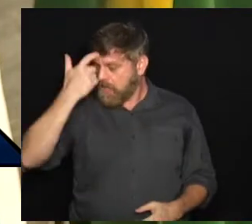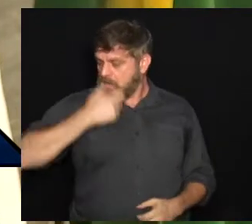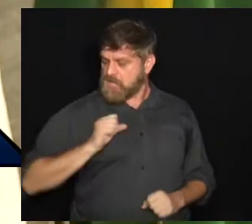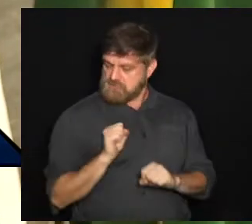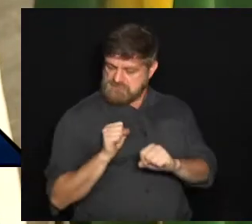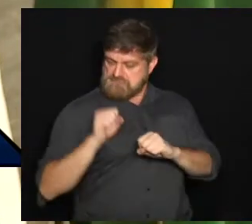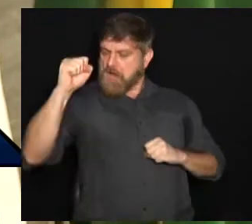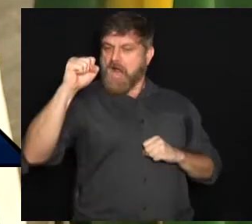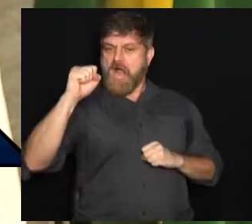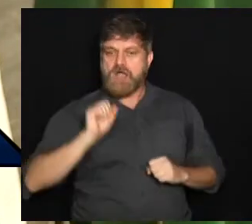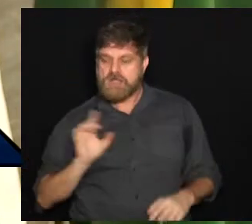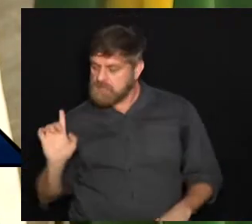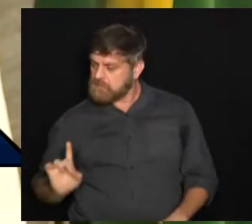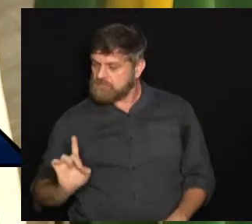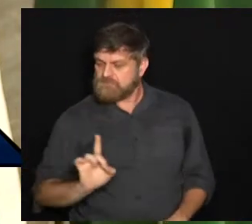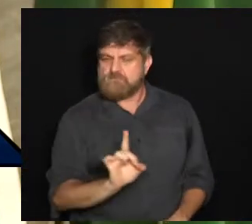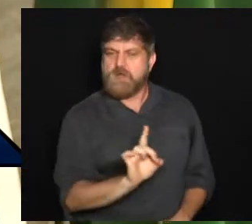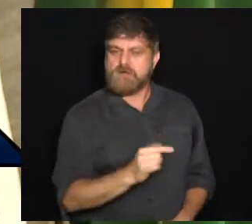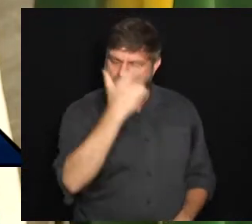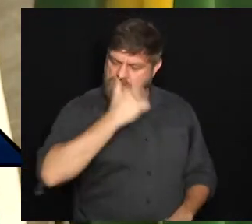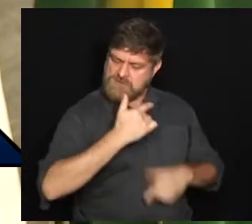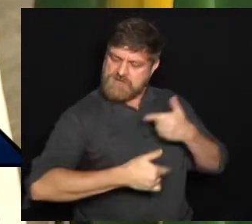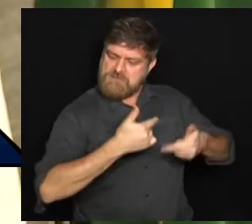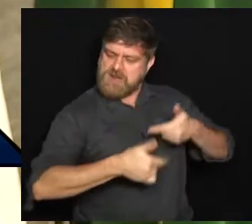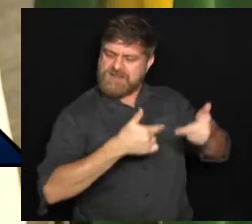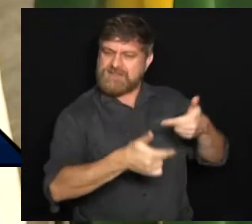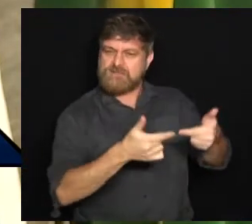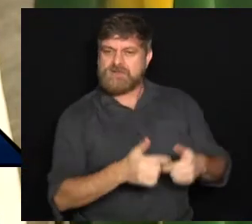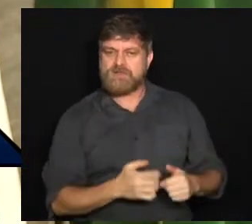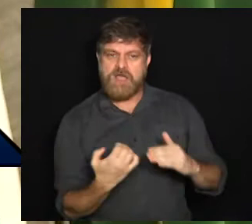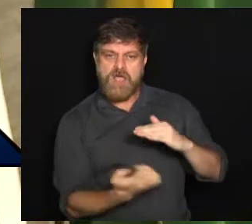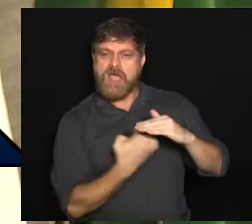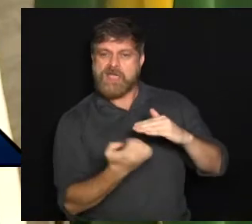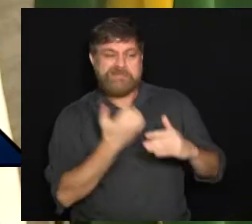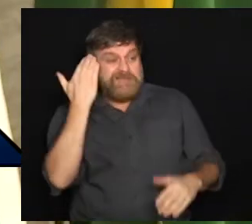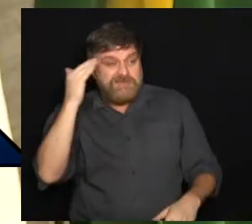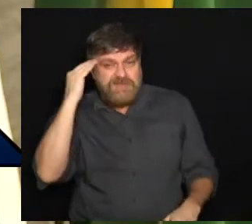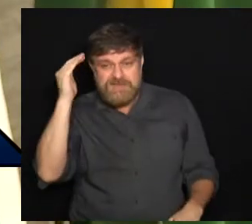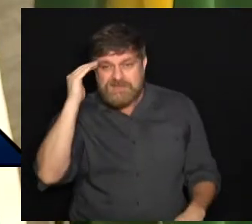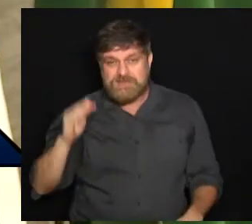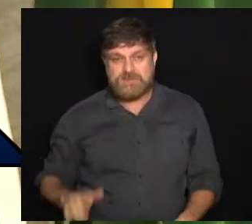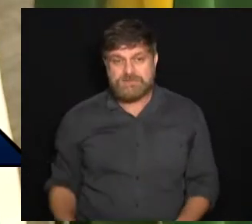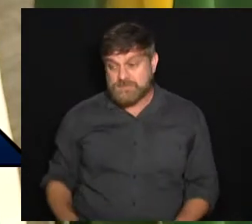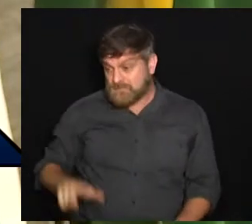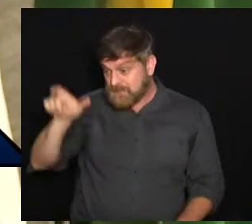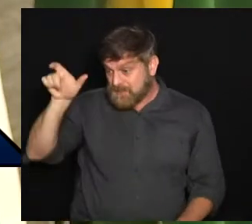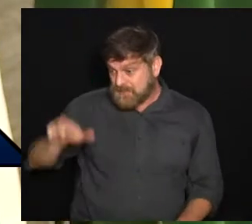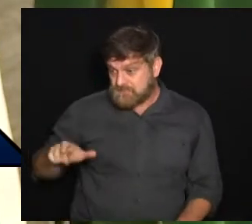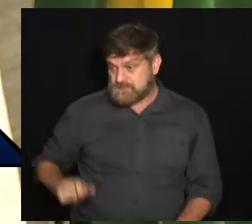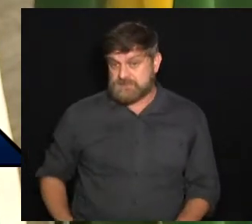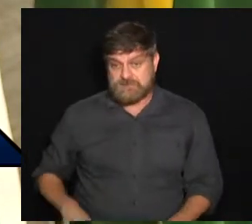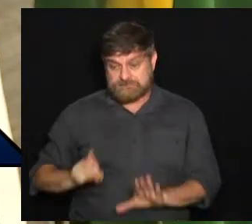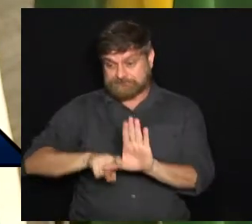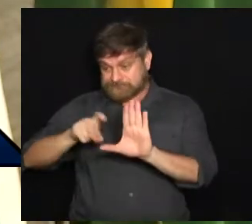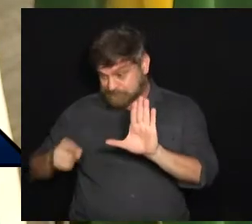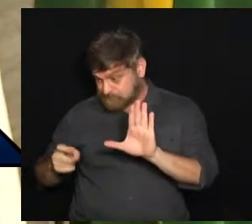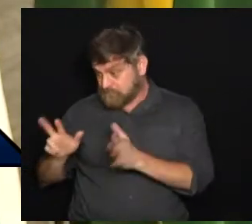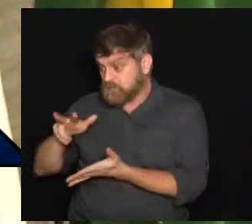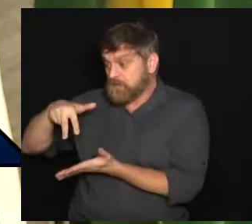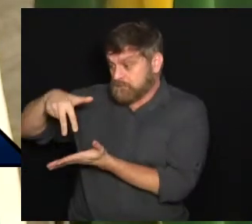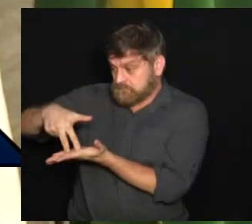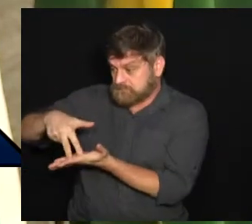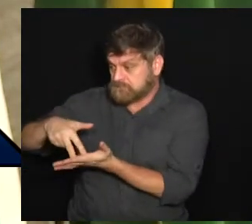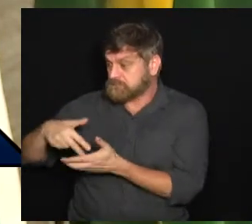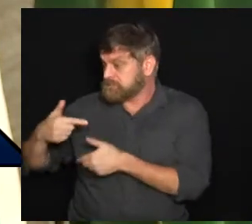Não é a questão de chegar e achar que a empresa não vai entender e tudo mais. Se você é autônoma, né, e